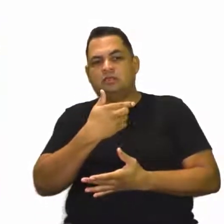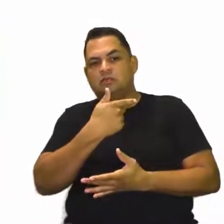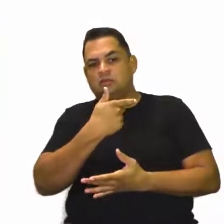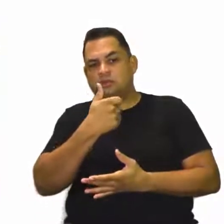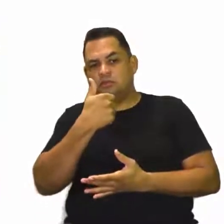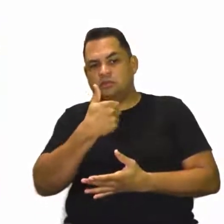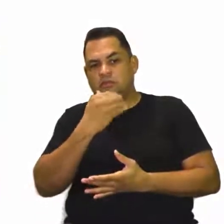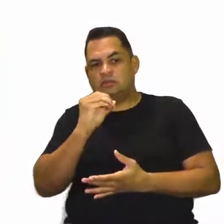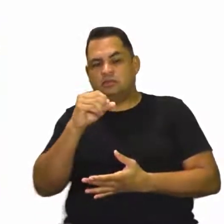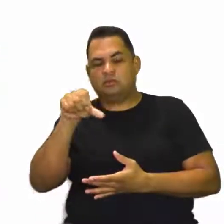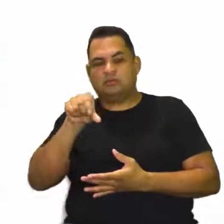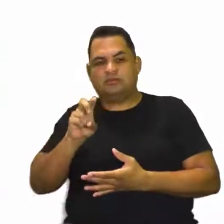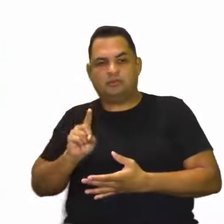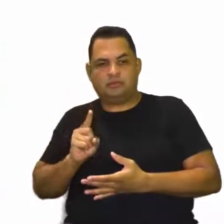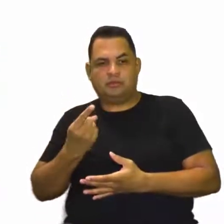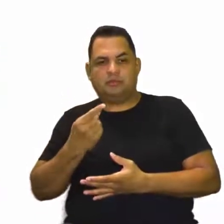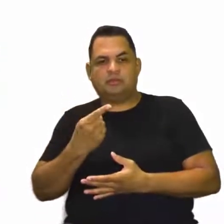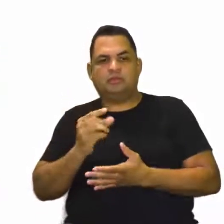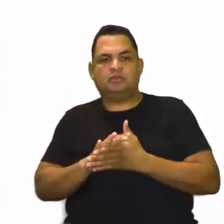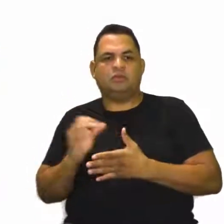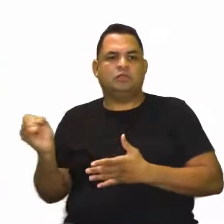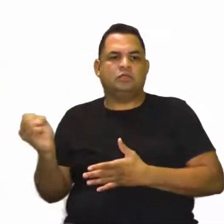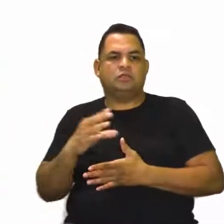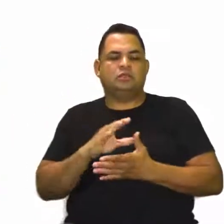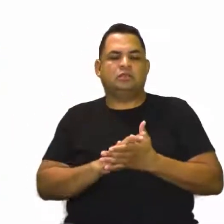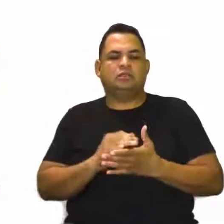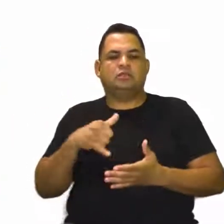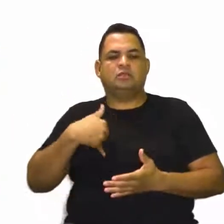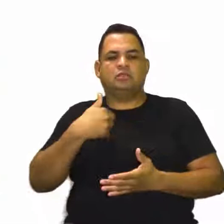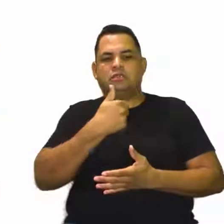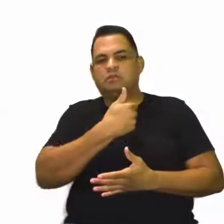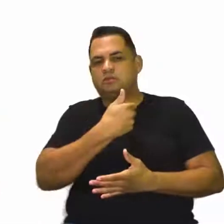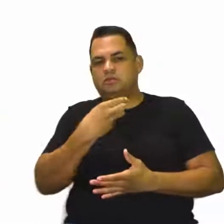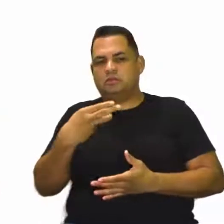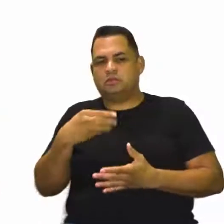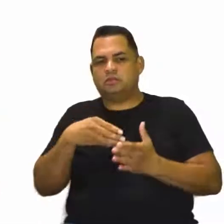109 mil adolescentes entre 12 e 17 anos,